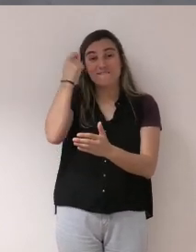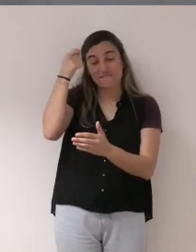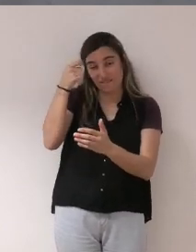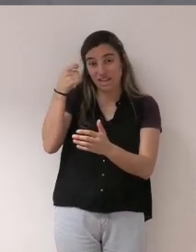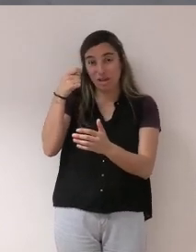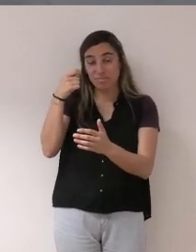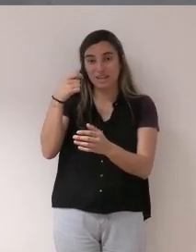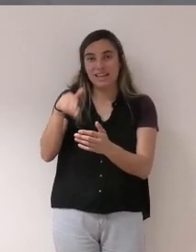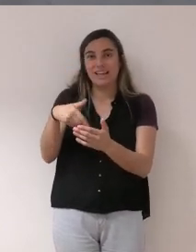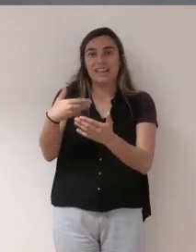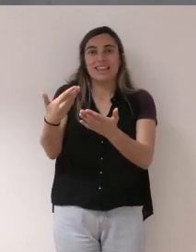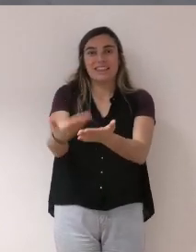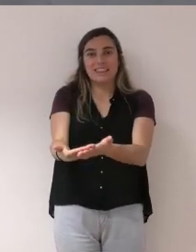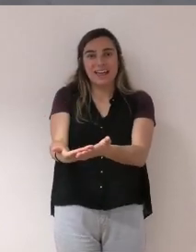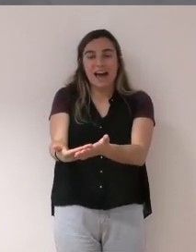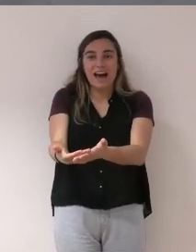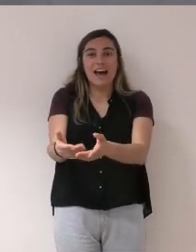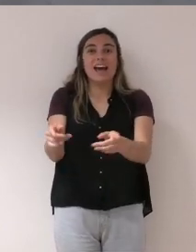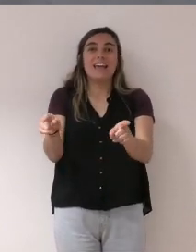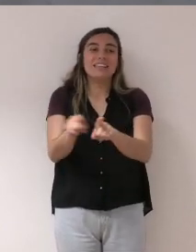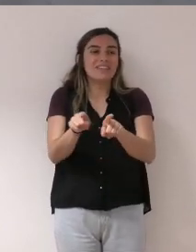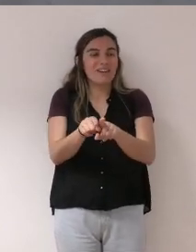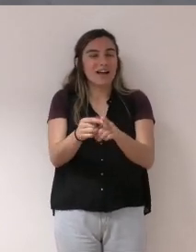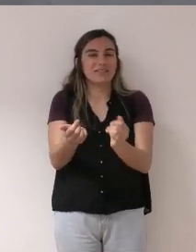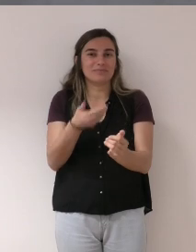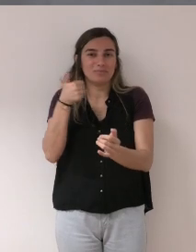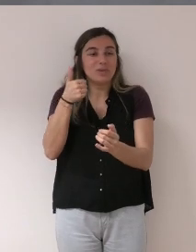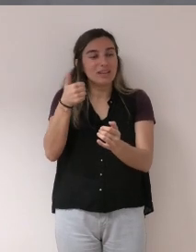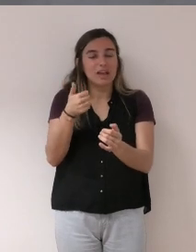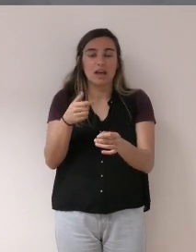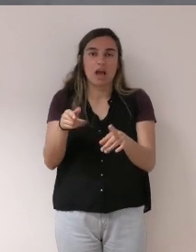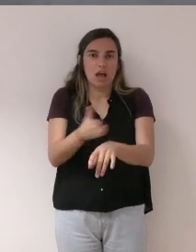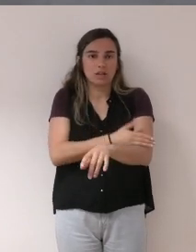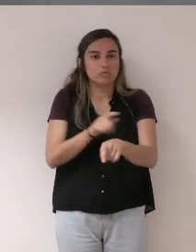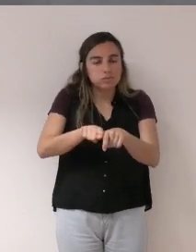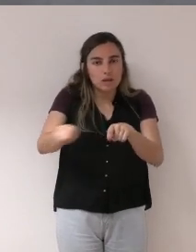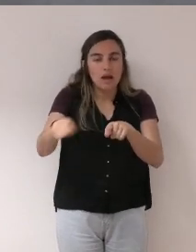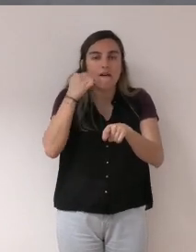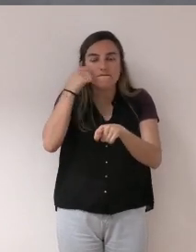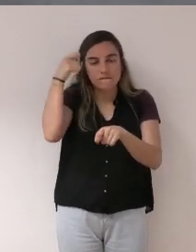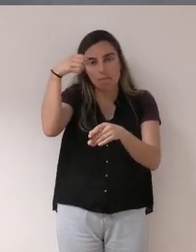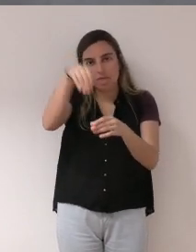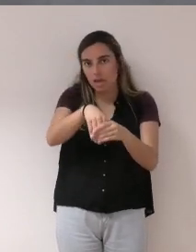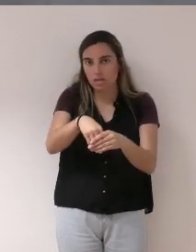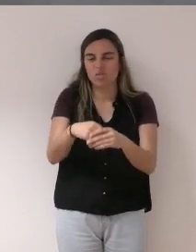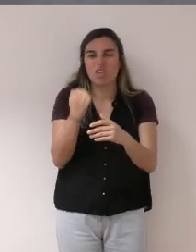contrário, tende a diluir a força, a tensão acumulada. Não significa isto que em termos de quase...